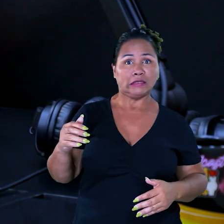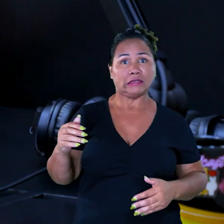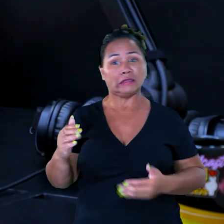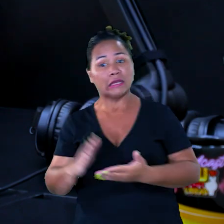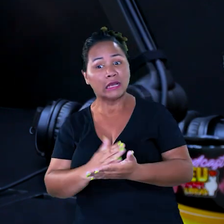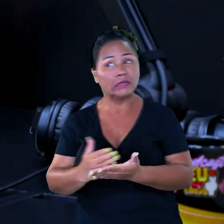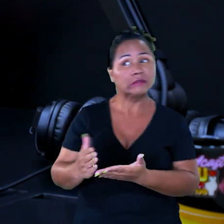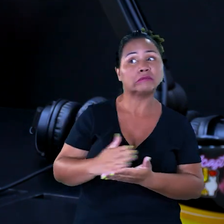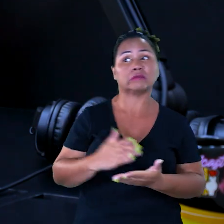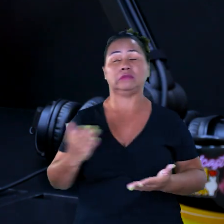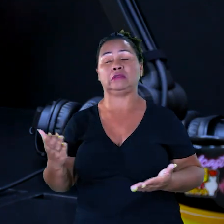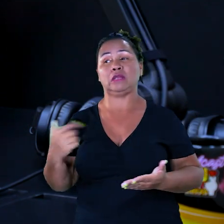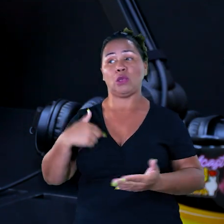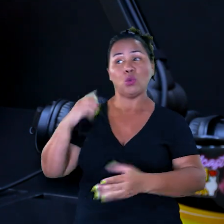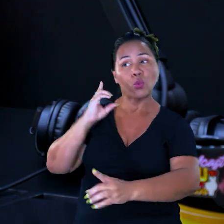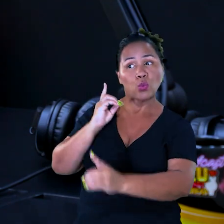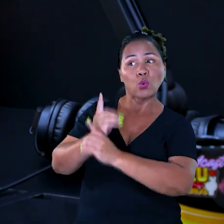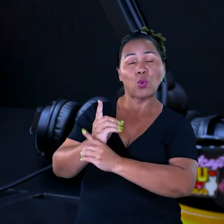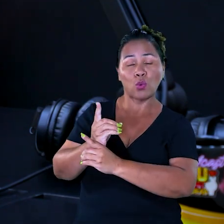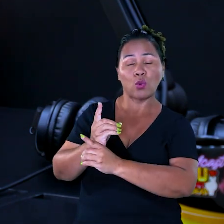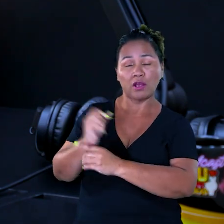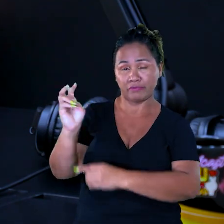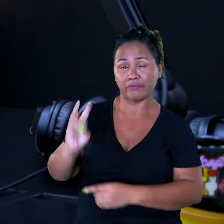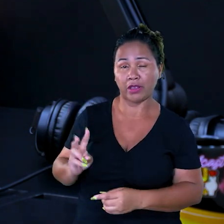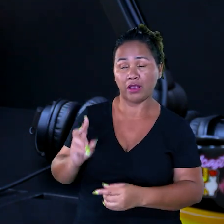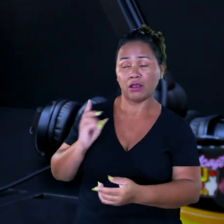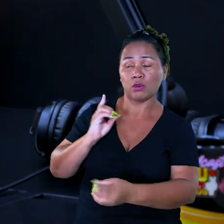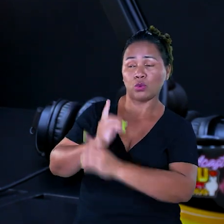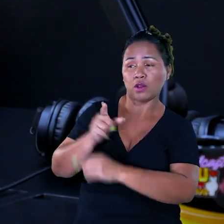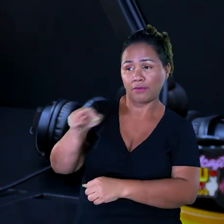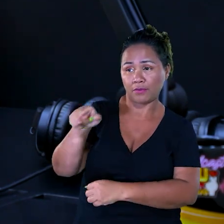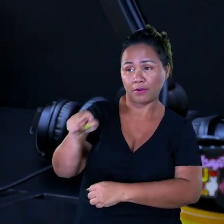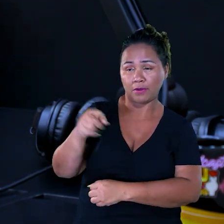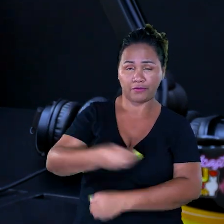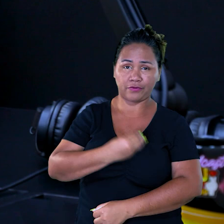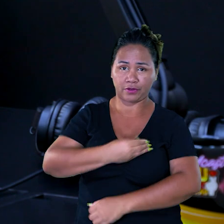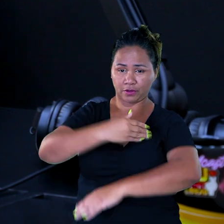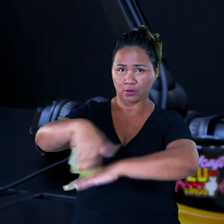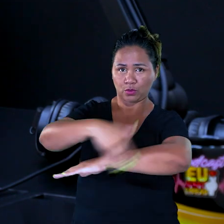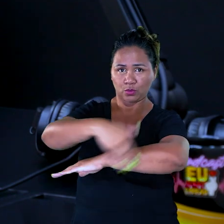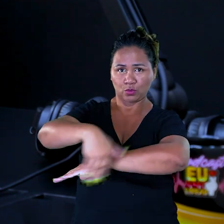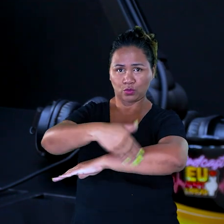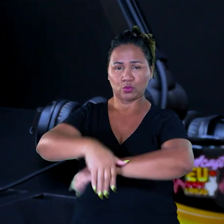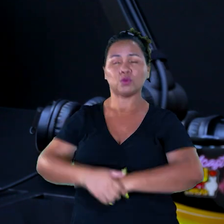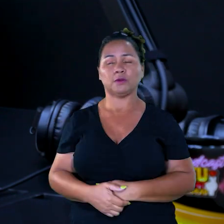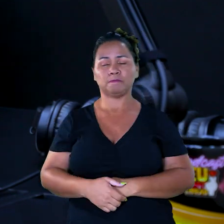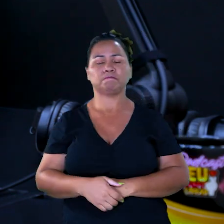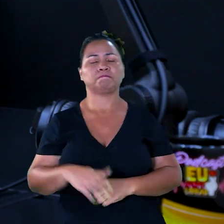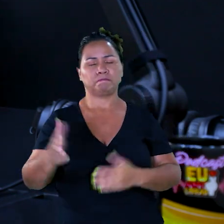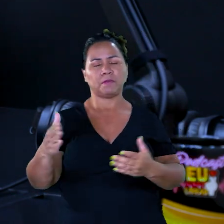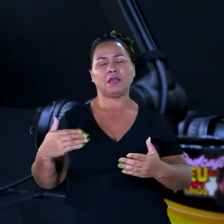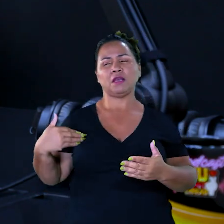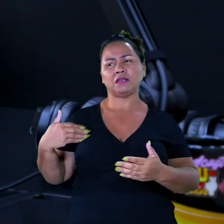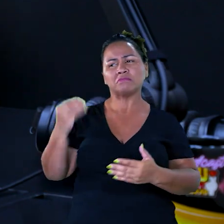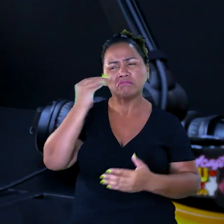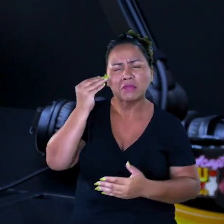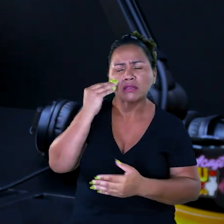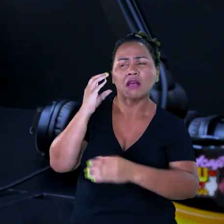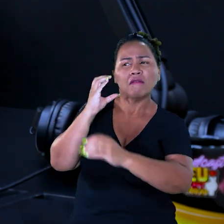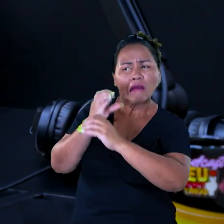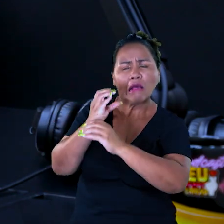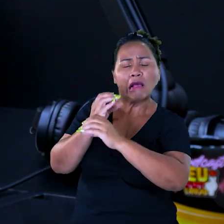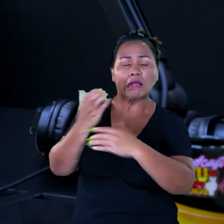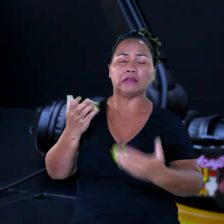falar com ele, não conseguia, mas enfim. Aí passou-se os anos, né? Fui fazer a faculdade de geografia, fui fazer a faculdade de pedagogia,